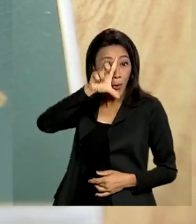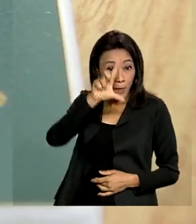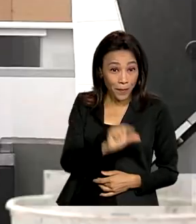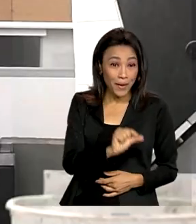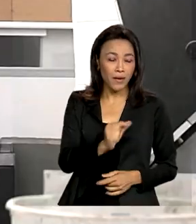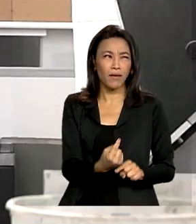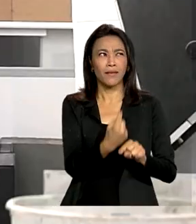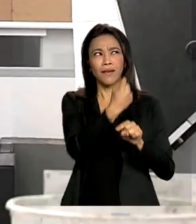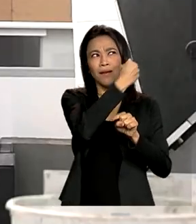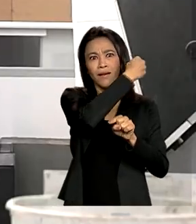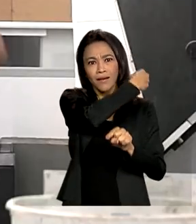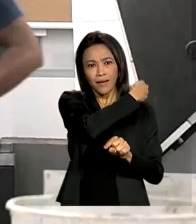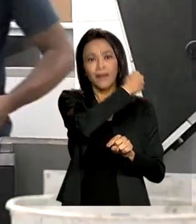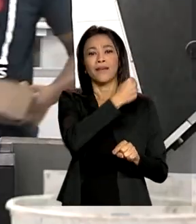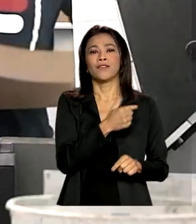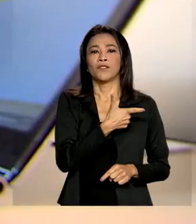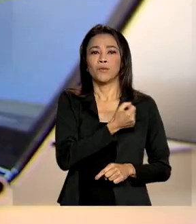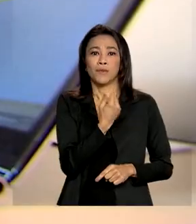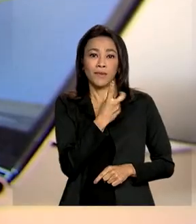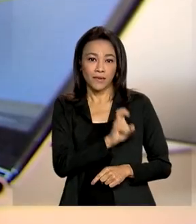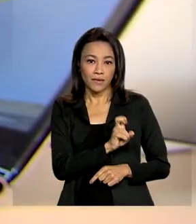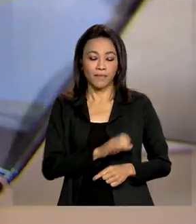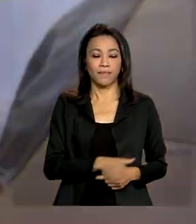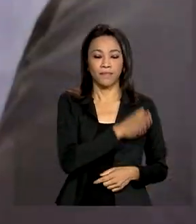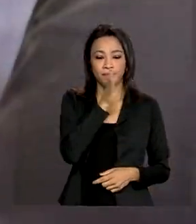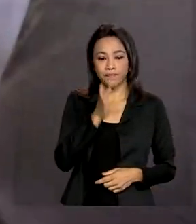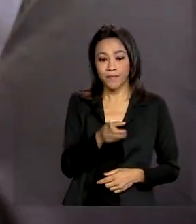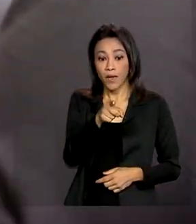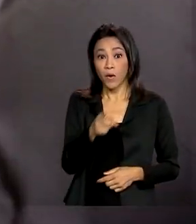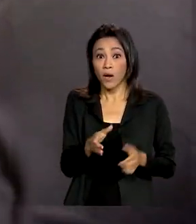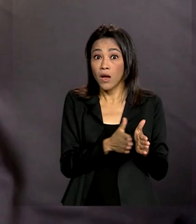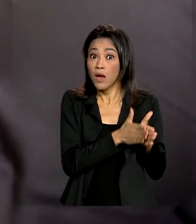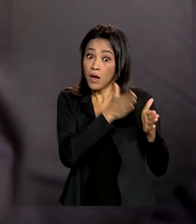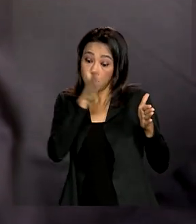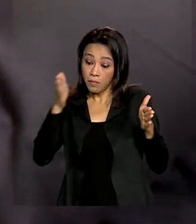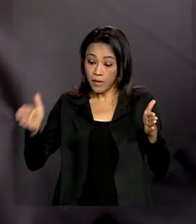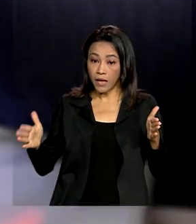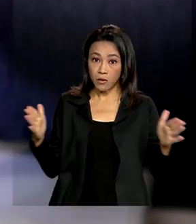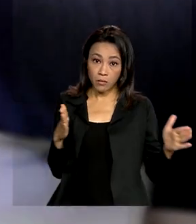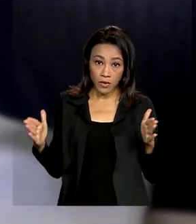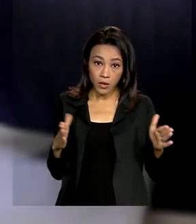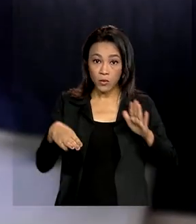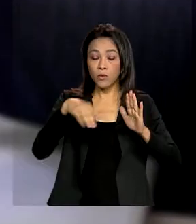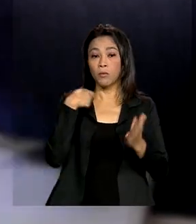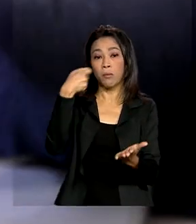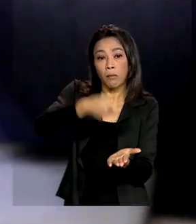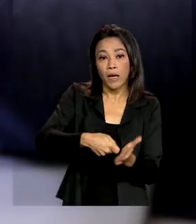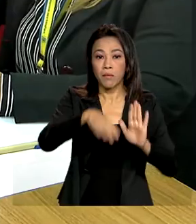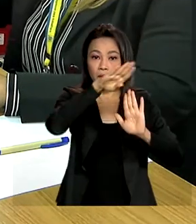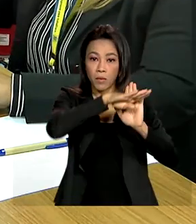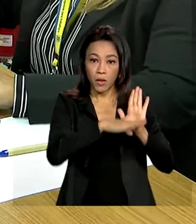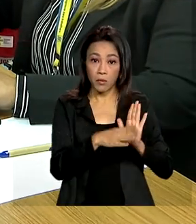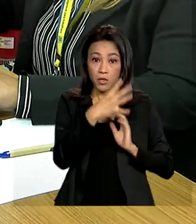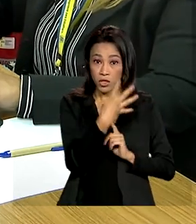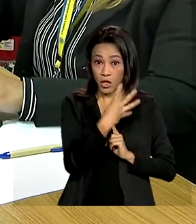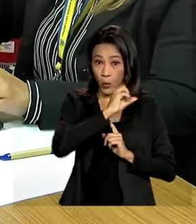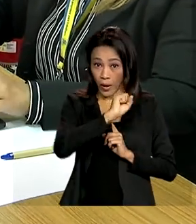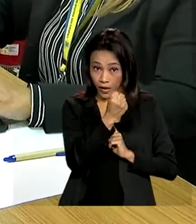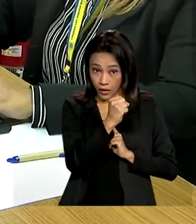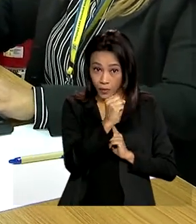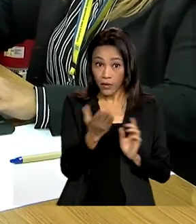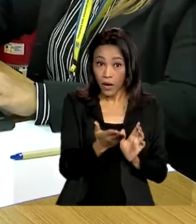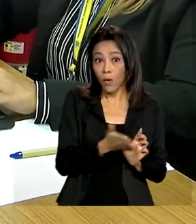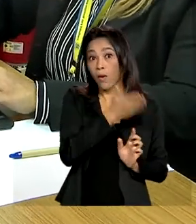índice desde 2015 ampliado o prazo de pagamento do pronamp de 48 para 72